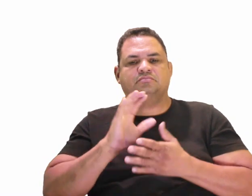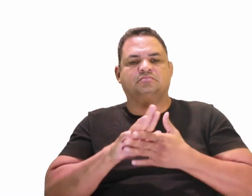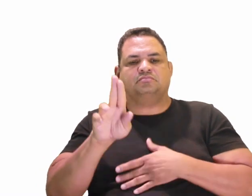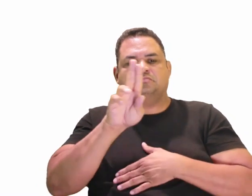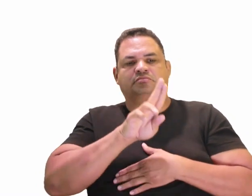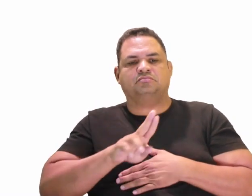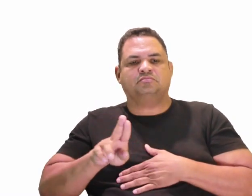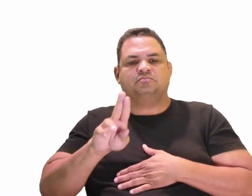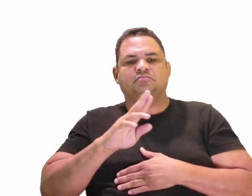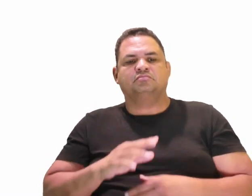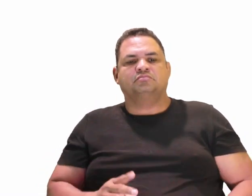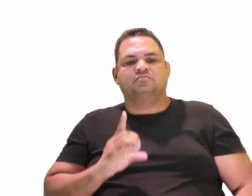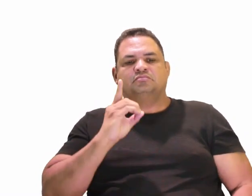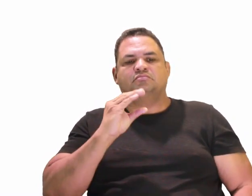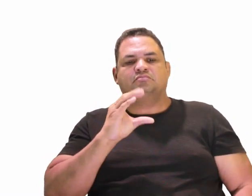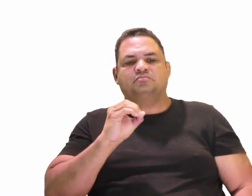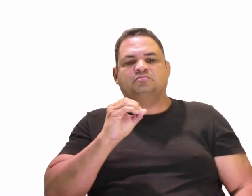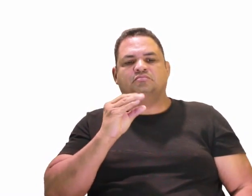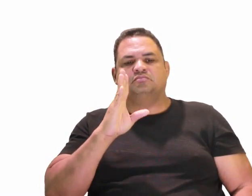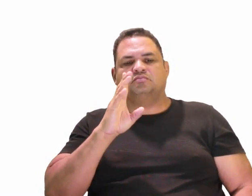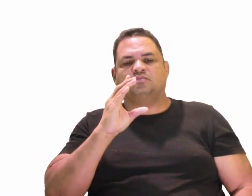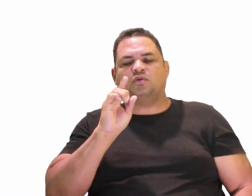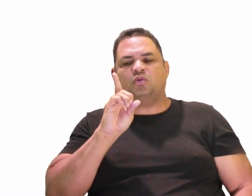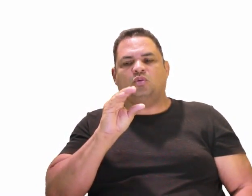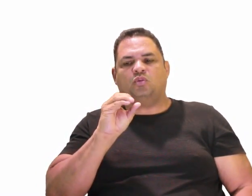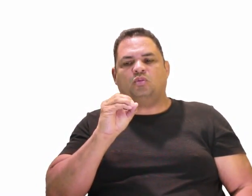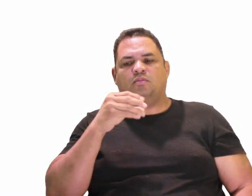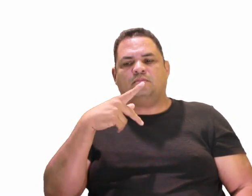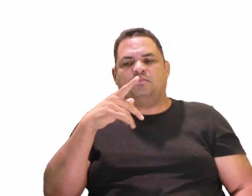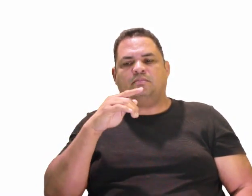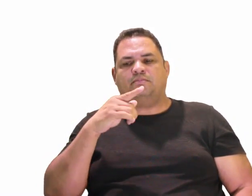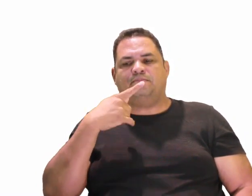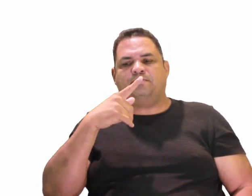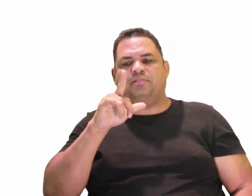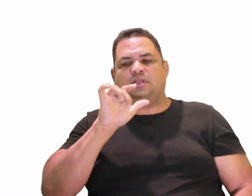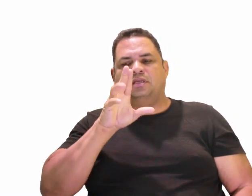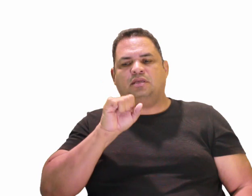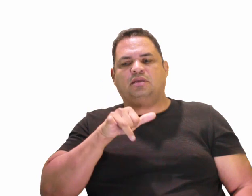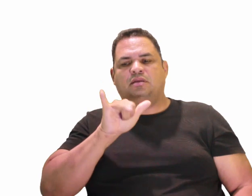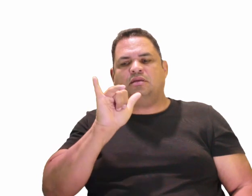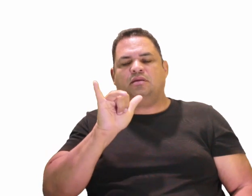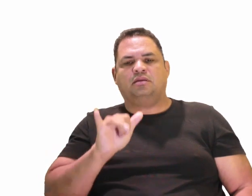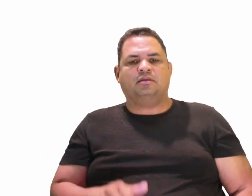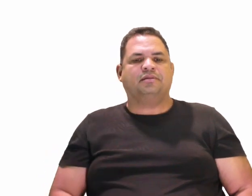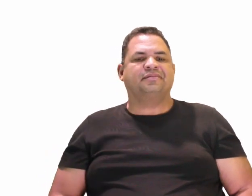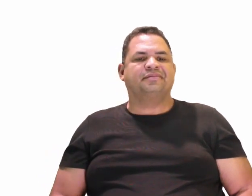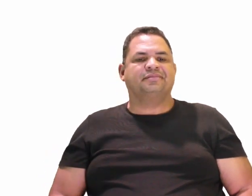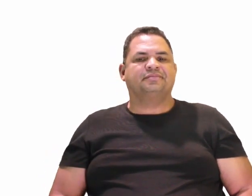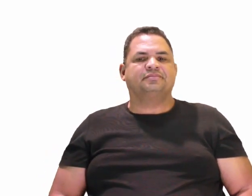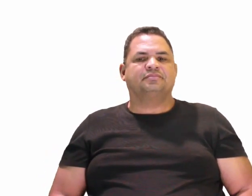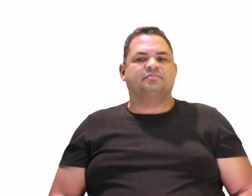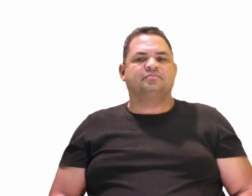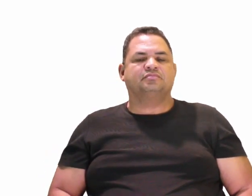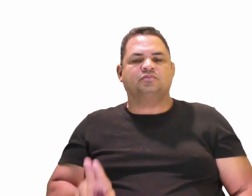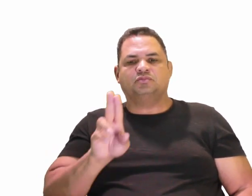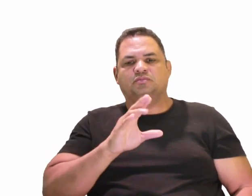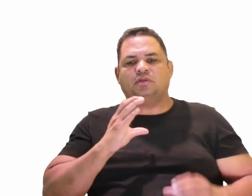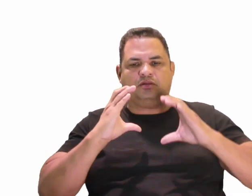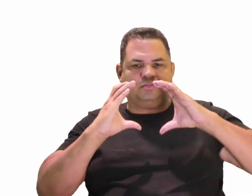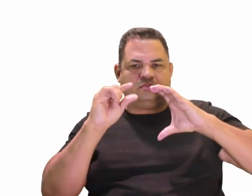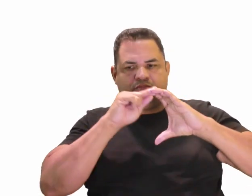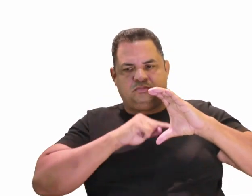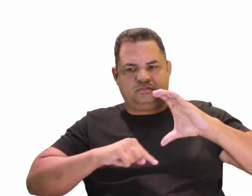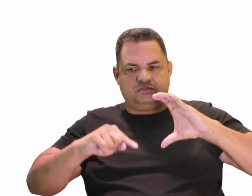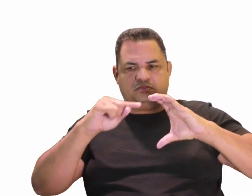uso do go e do play com a palavra dodgeball, que é um tipo de esporte que usa bola,